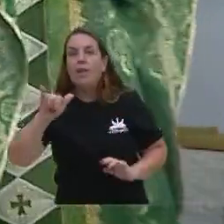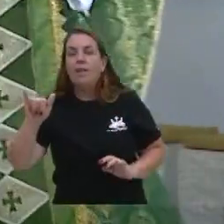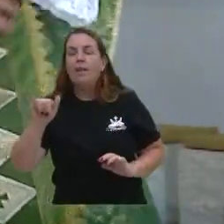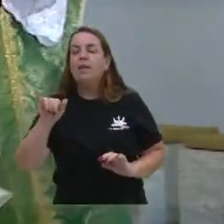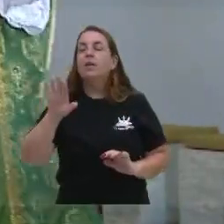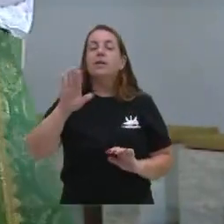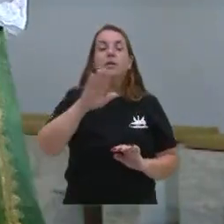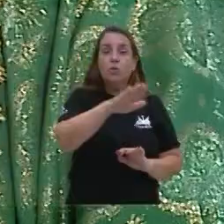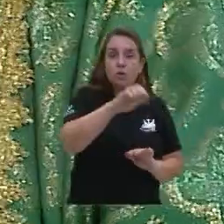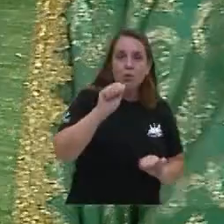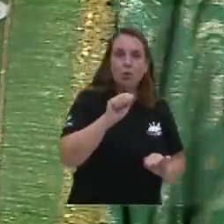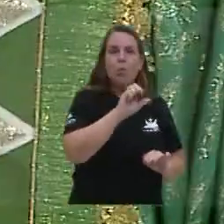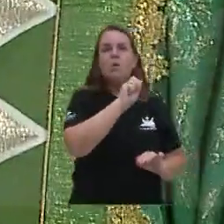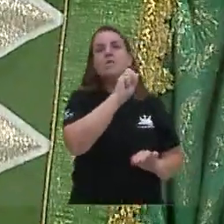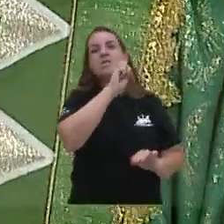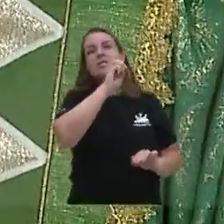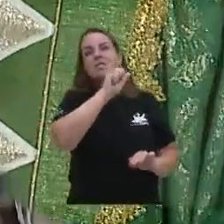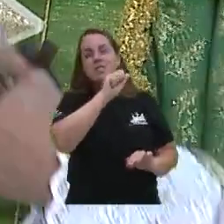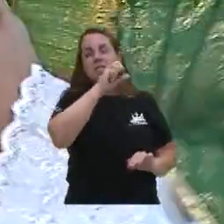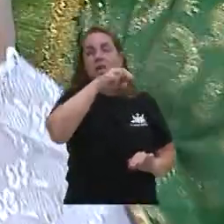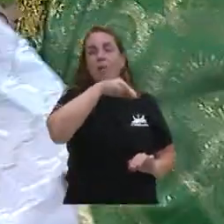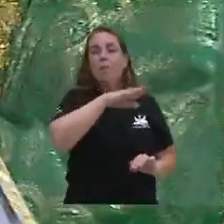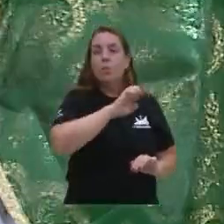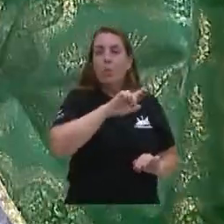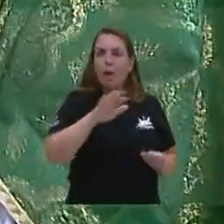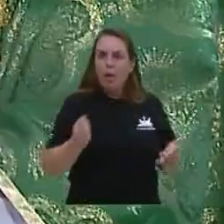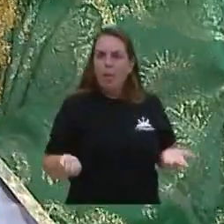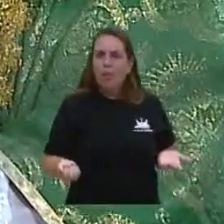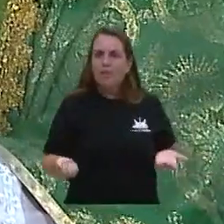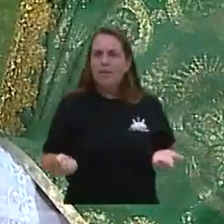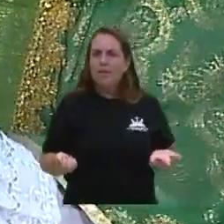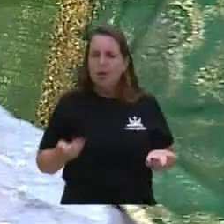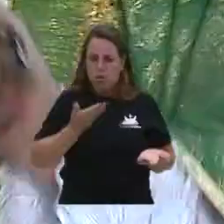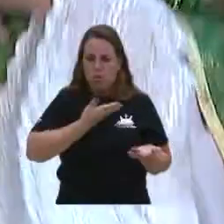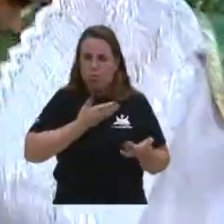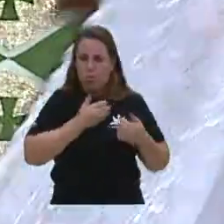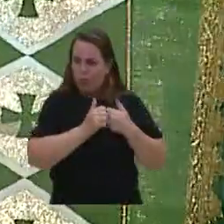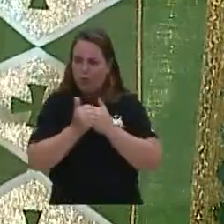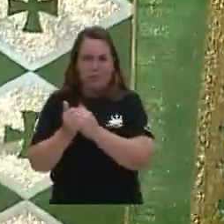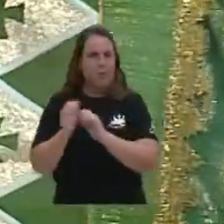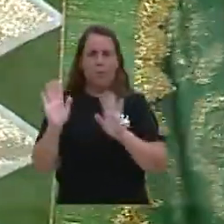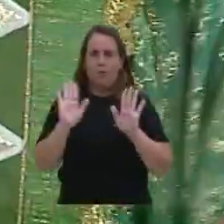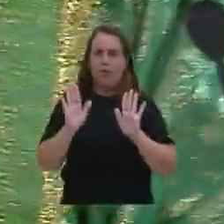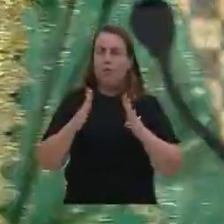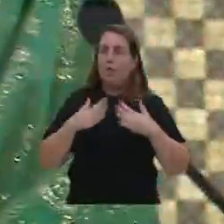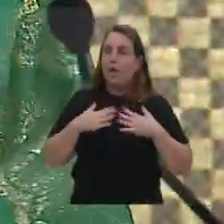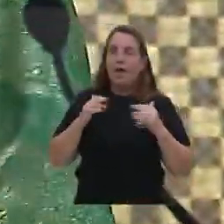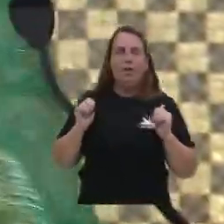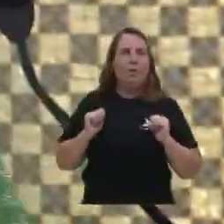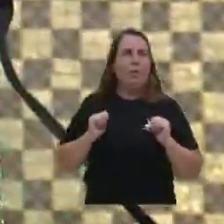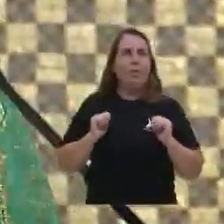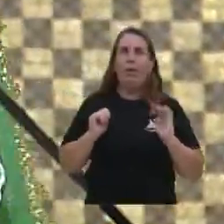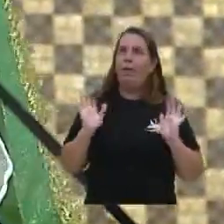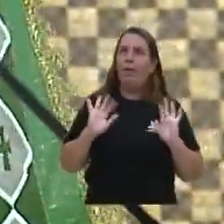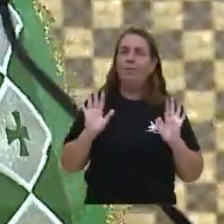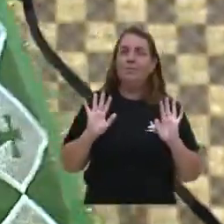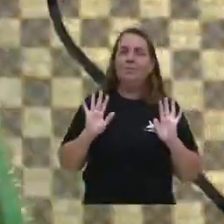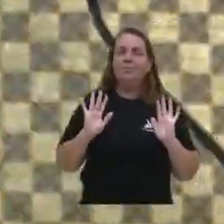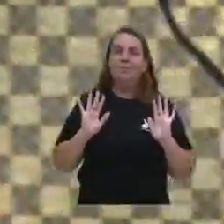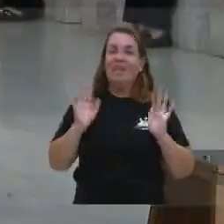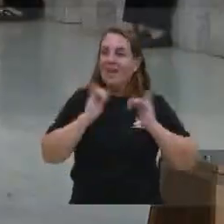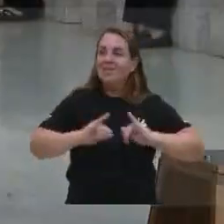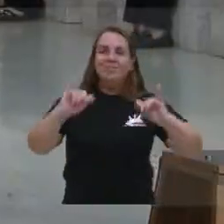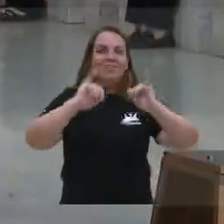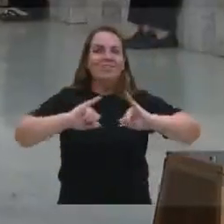Samuel? Um discípulo não se contém com a verdade, ele espalha a verdade. Ele não se contenta